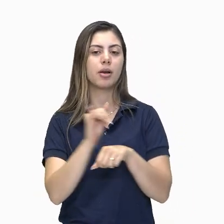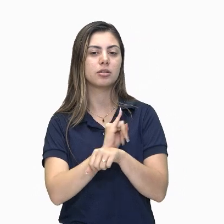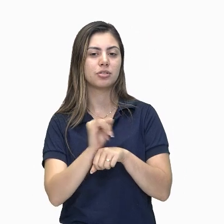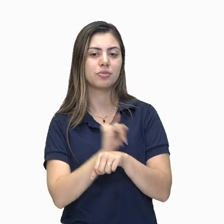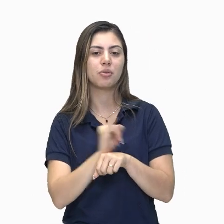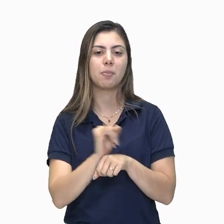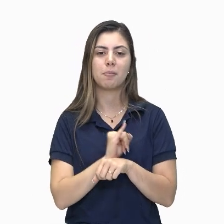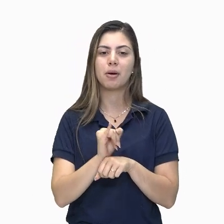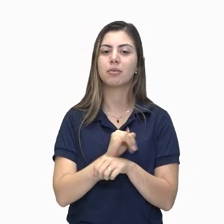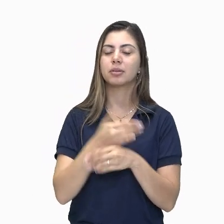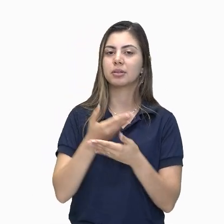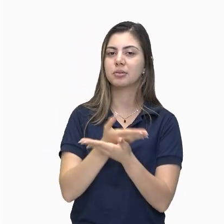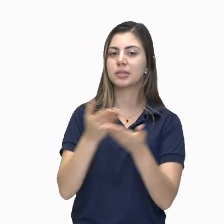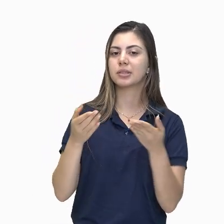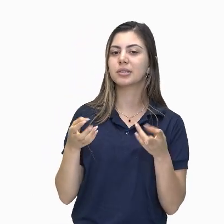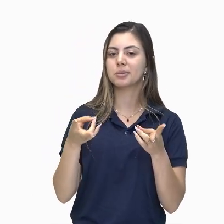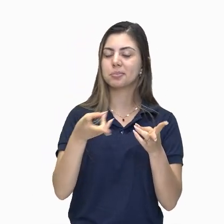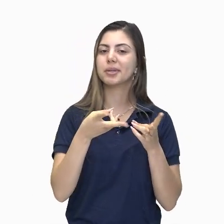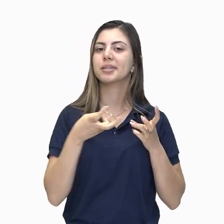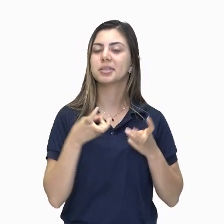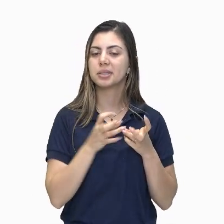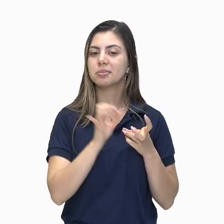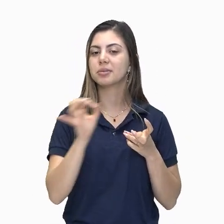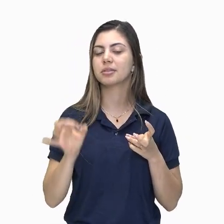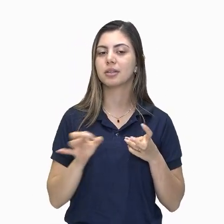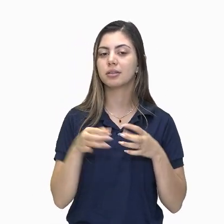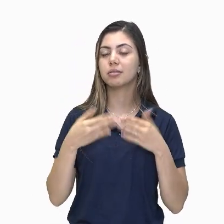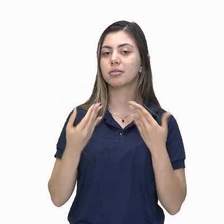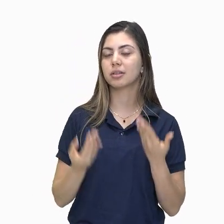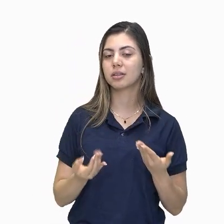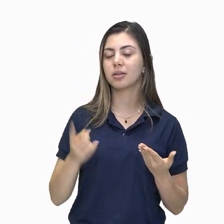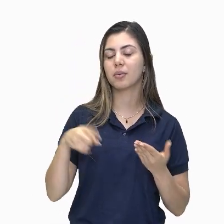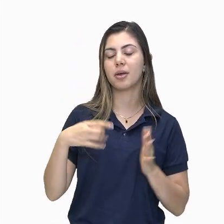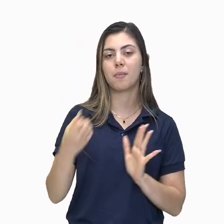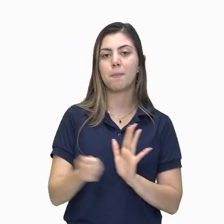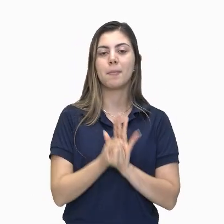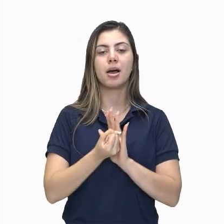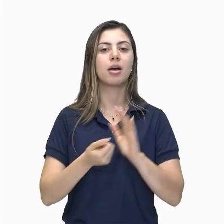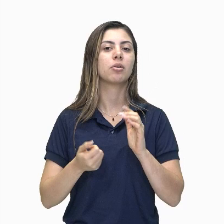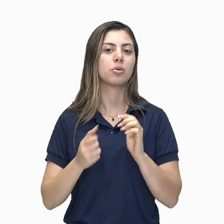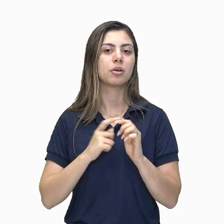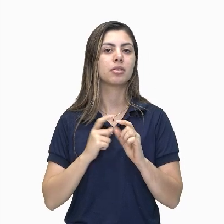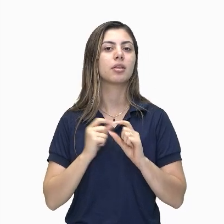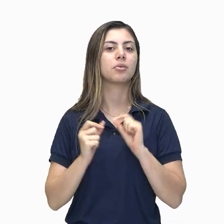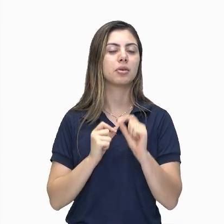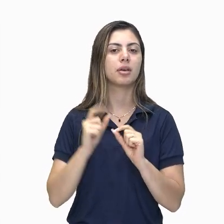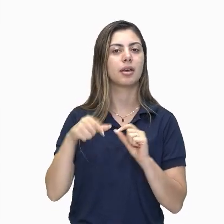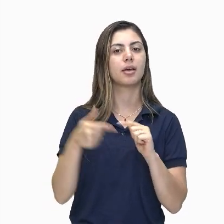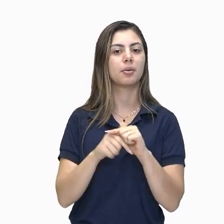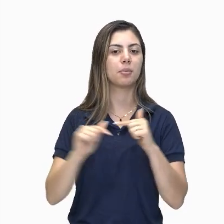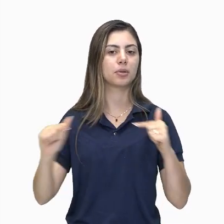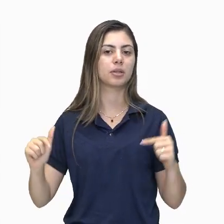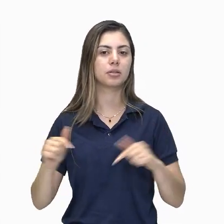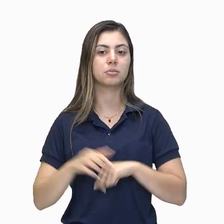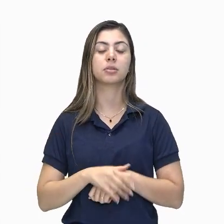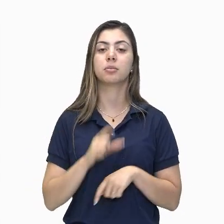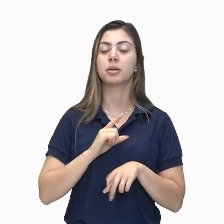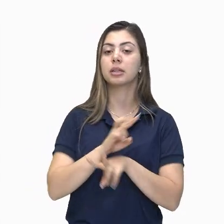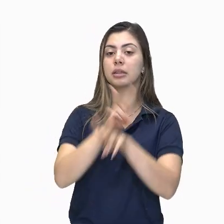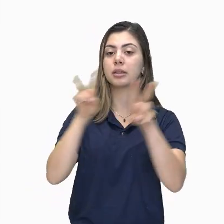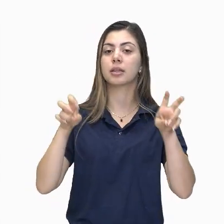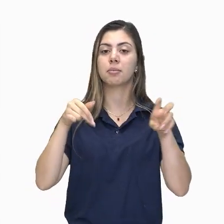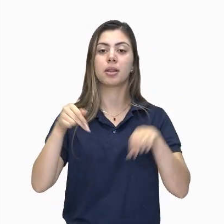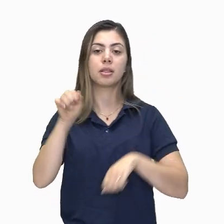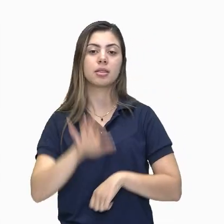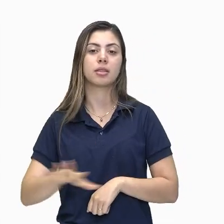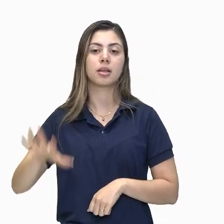perceber aparece em praticamente todos, porque isso é um traço do modernismo. Além de abordagem de temas nacionais com uma visão